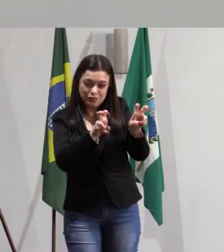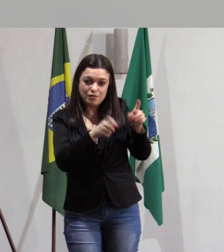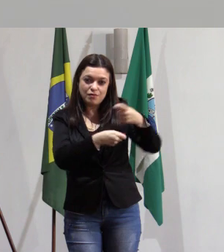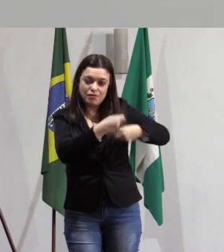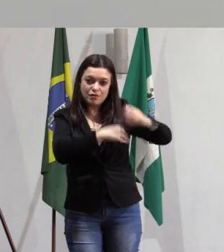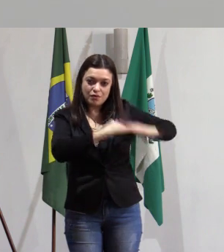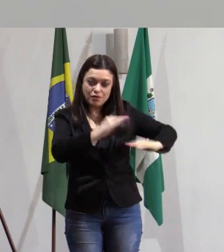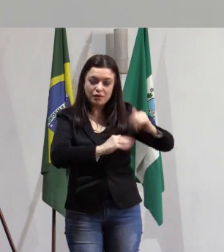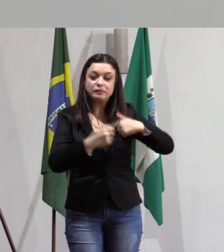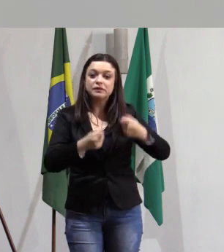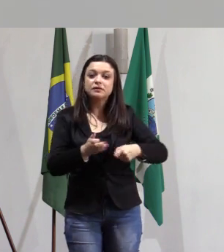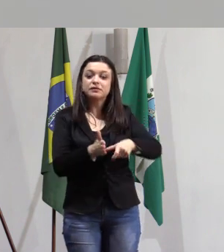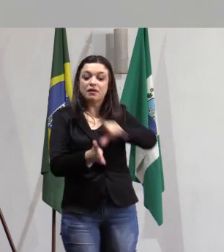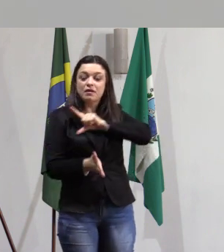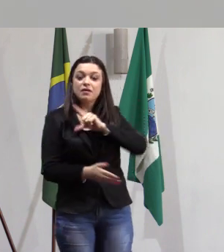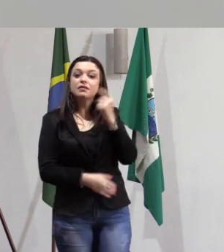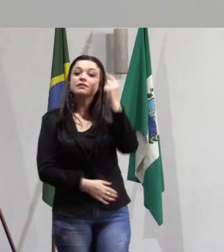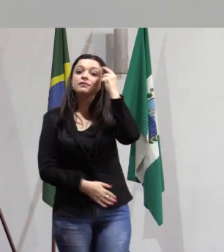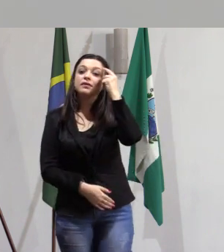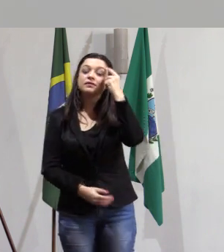é dramático.